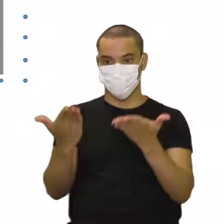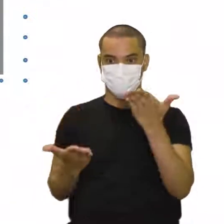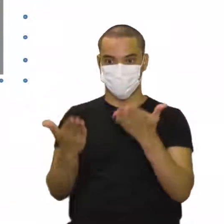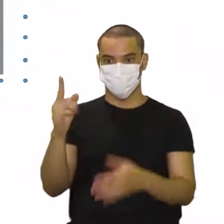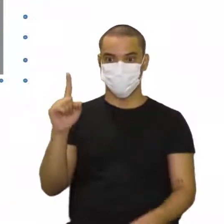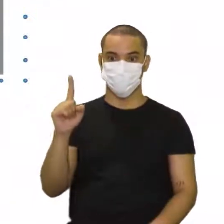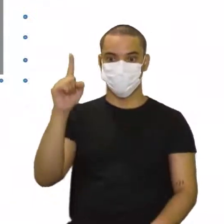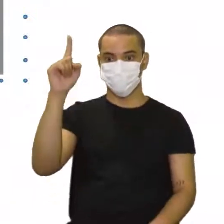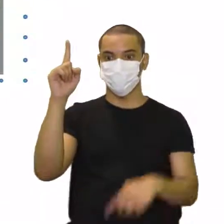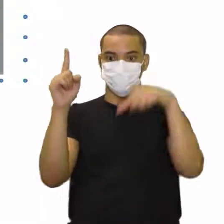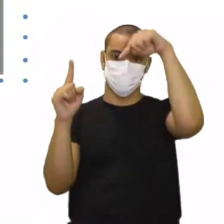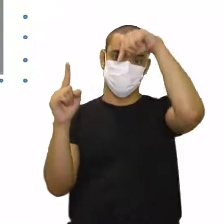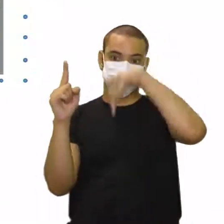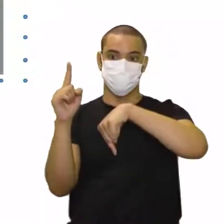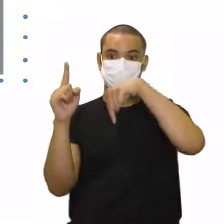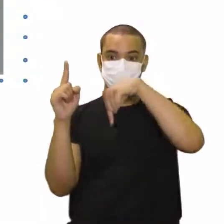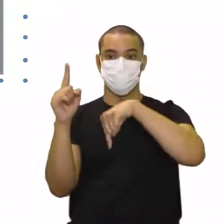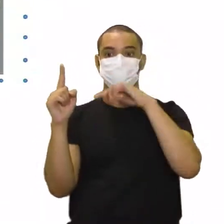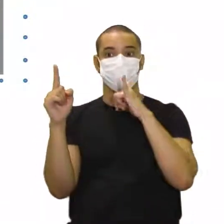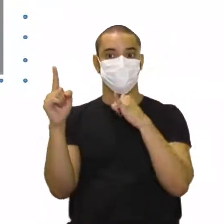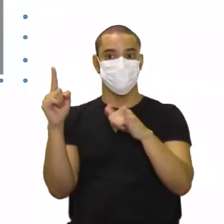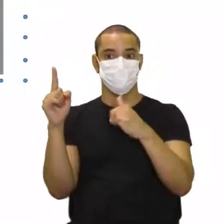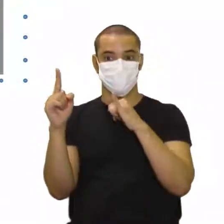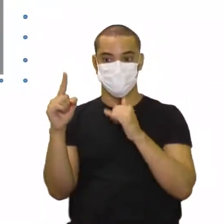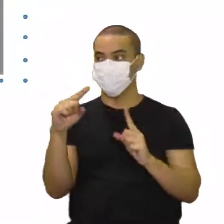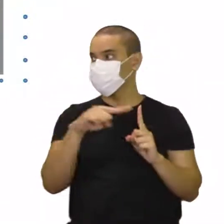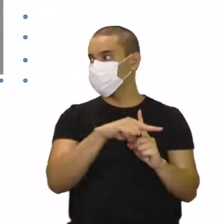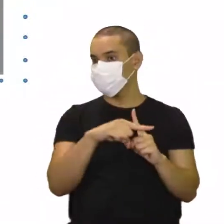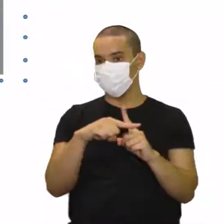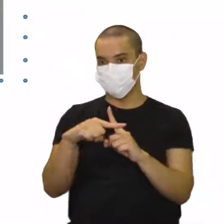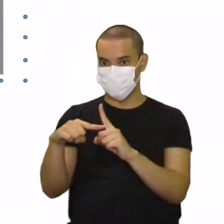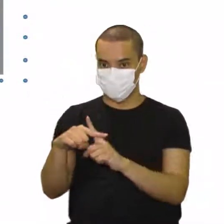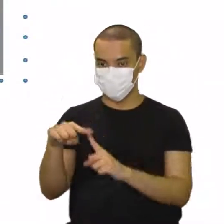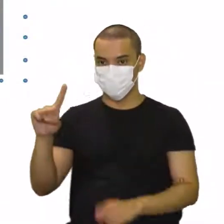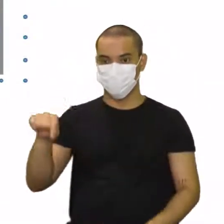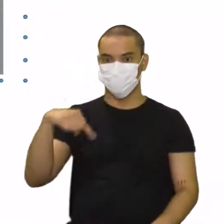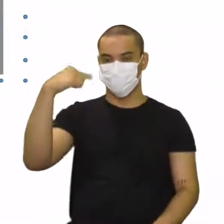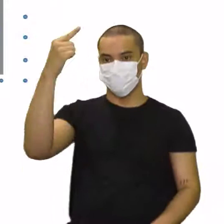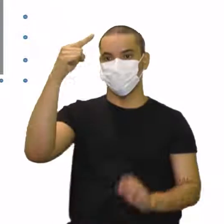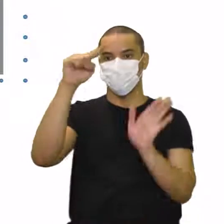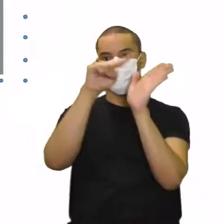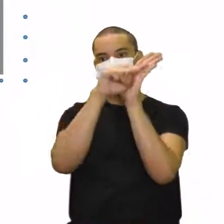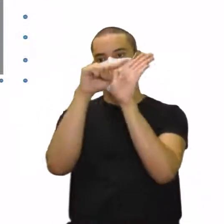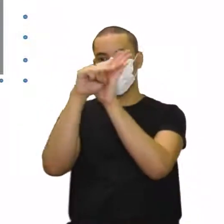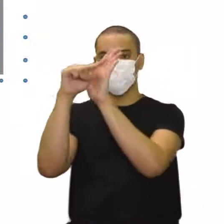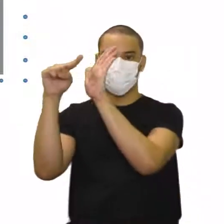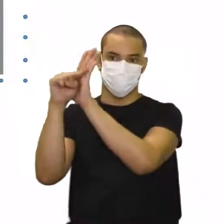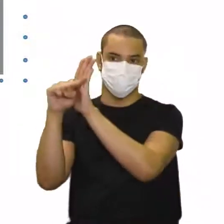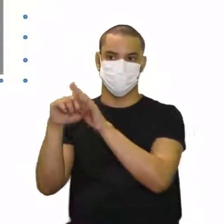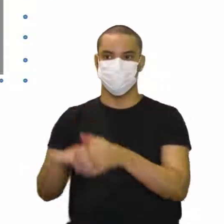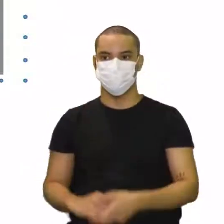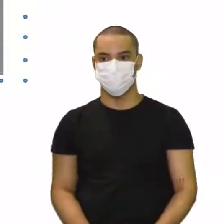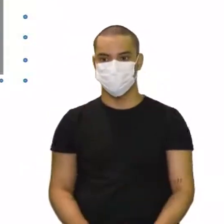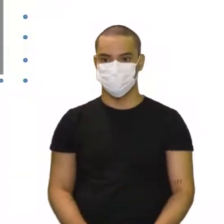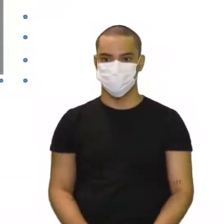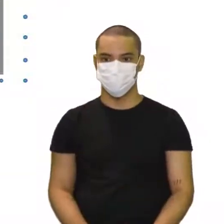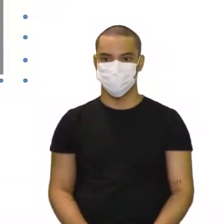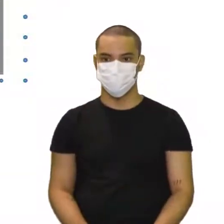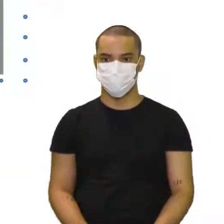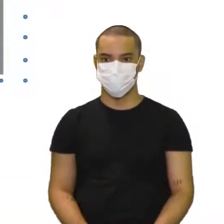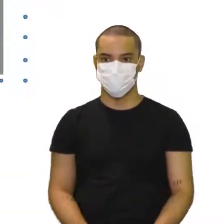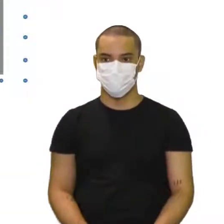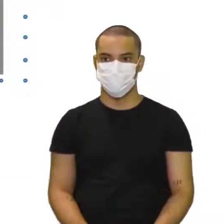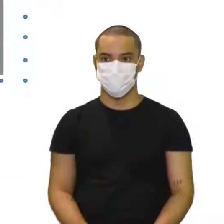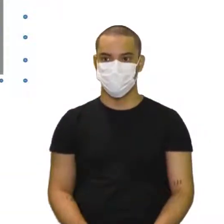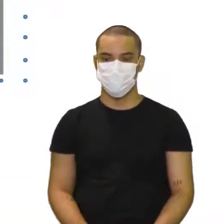baixo e olha quem é os portadores de carga, os elétrons, olha aqui, a força magnética